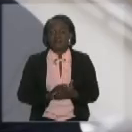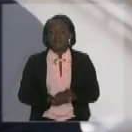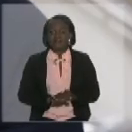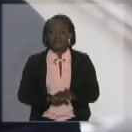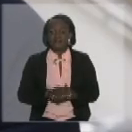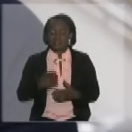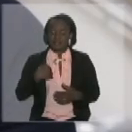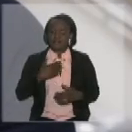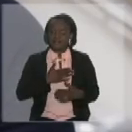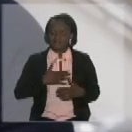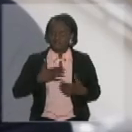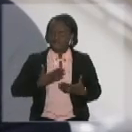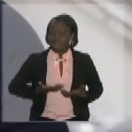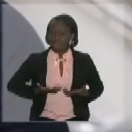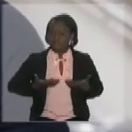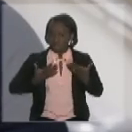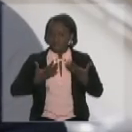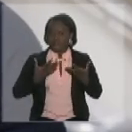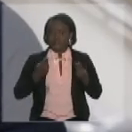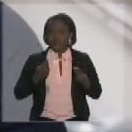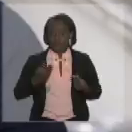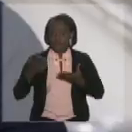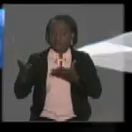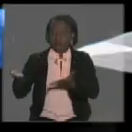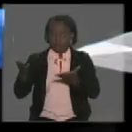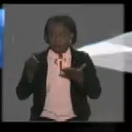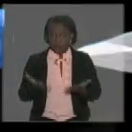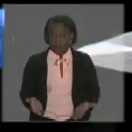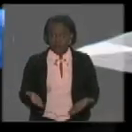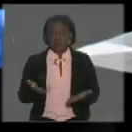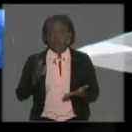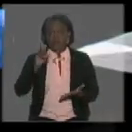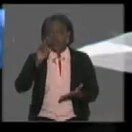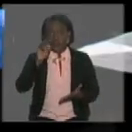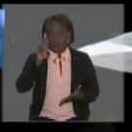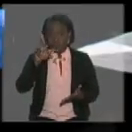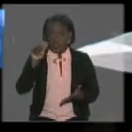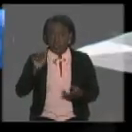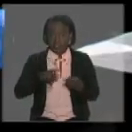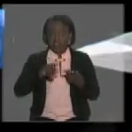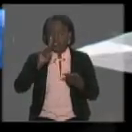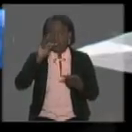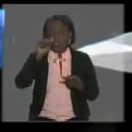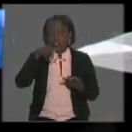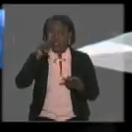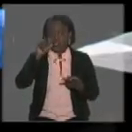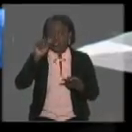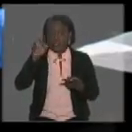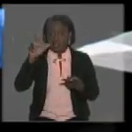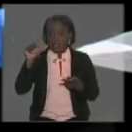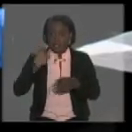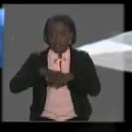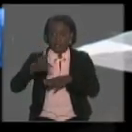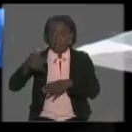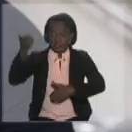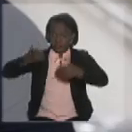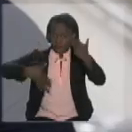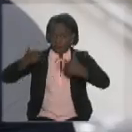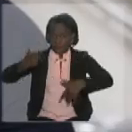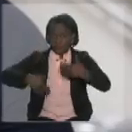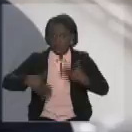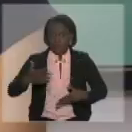É um orgulho muito grande a gente receber a Dora e a Dandara para uma fala que,